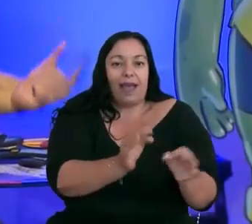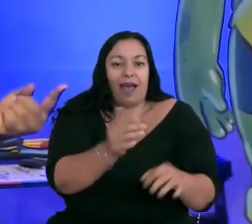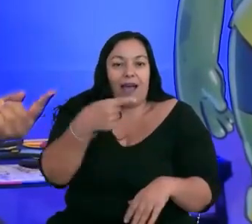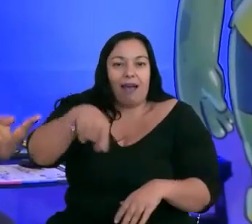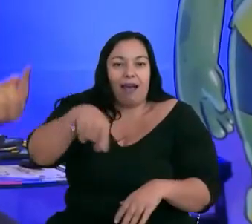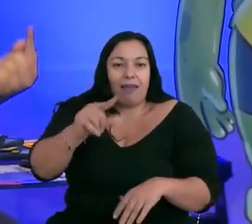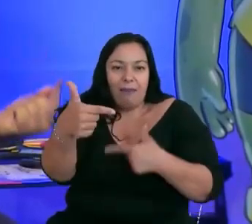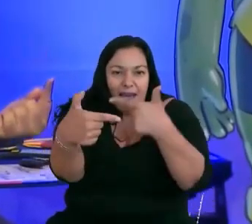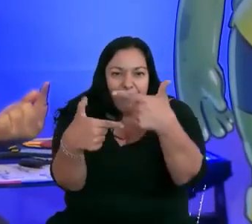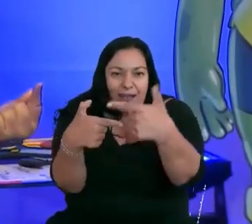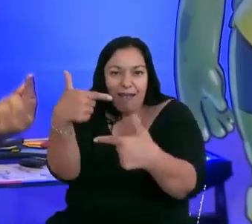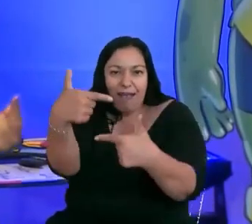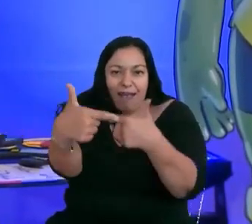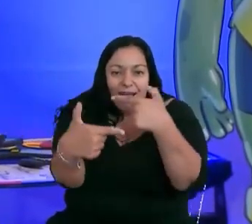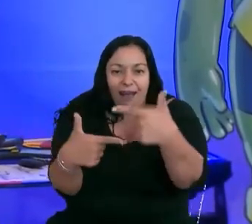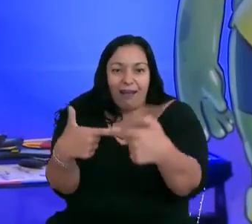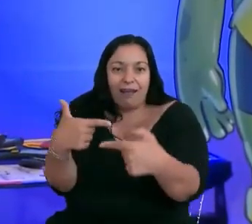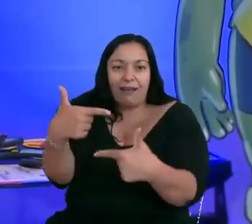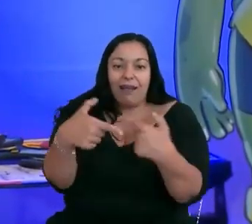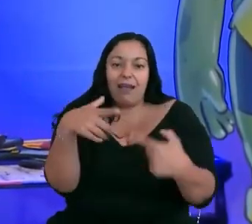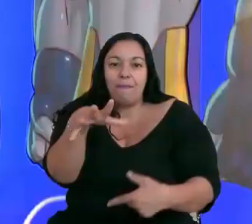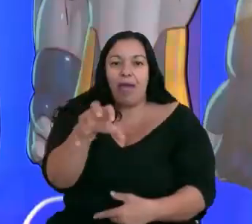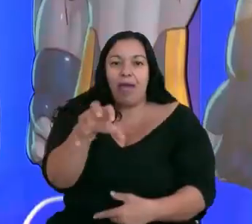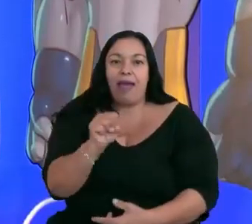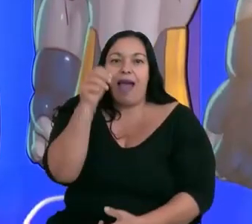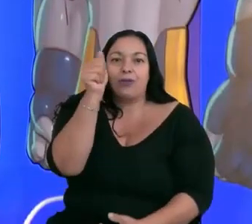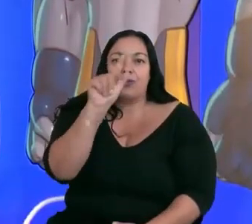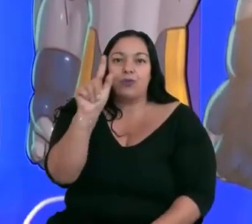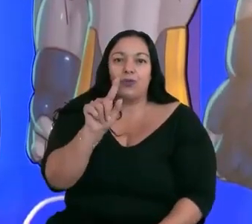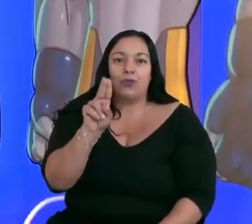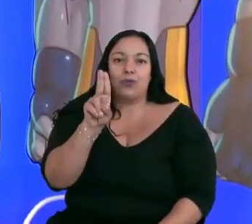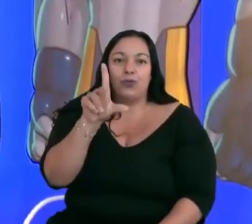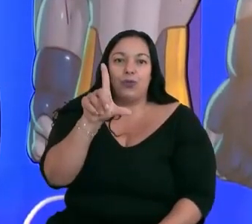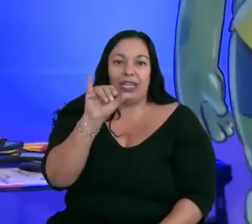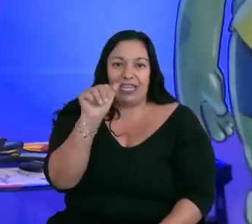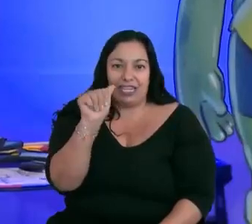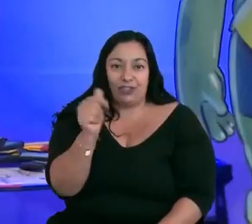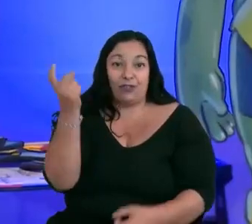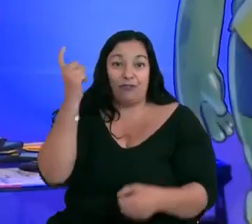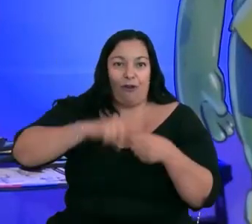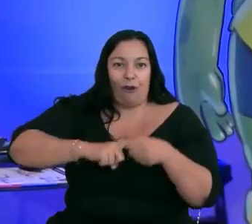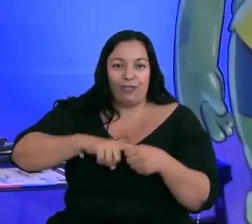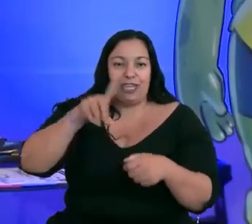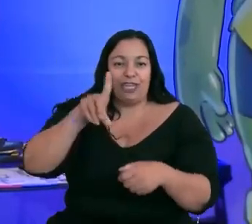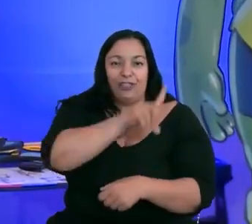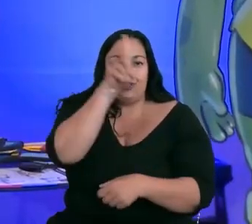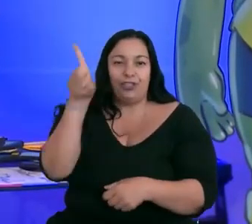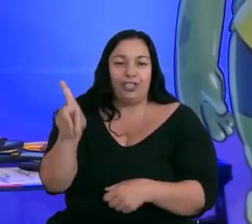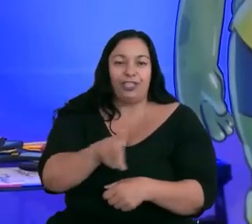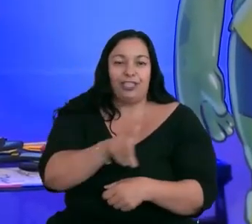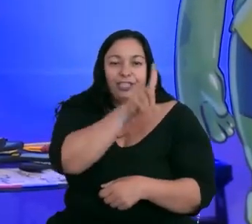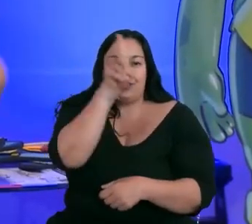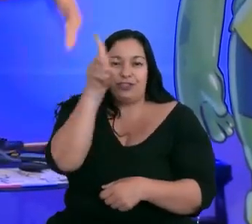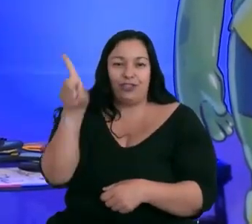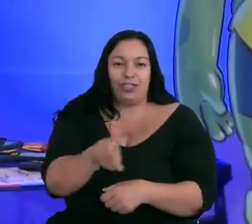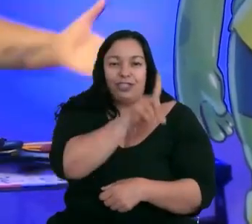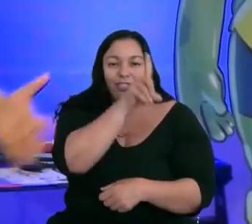e conseguir recuperar a Azulha. Foram dias e dias de muito